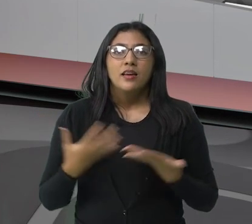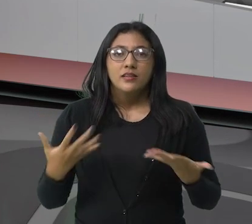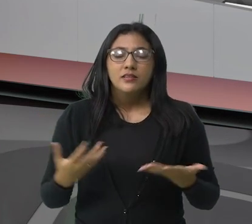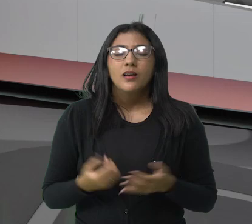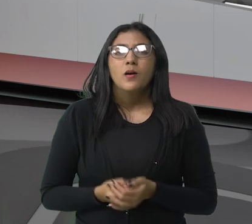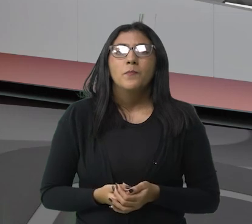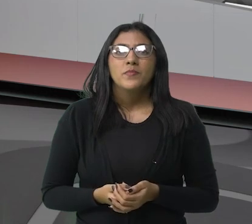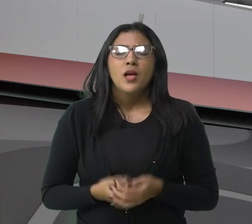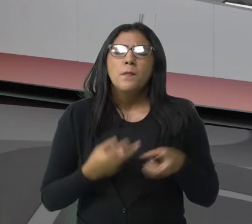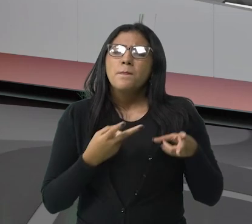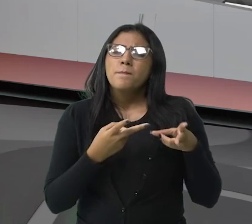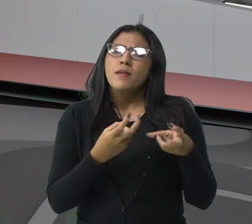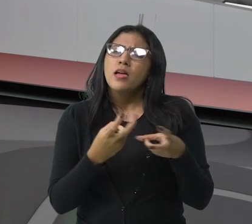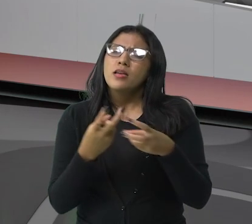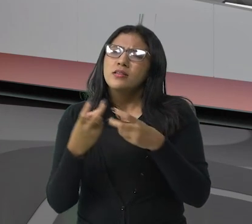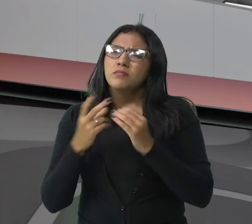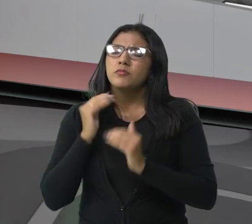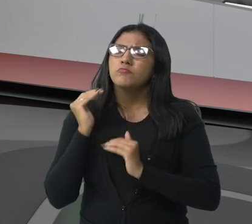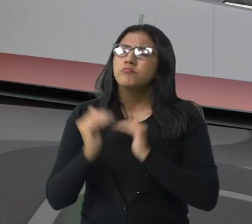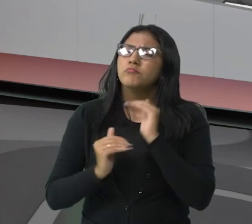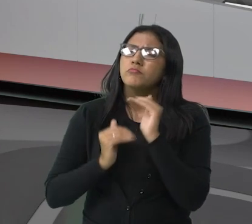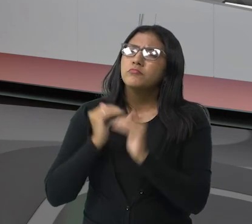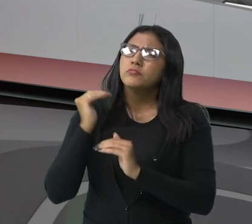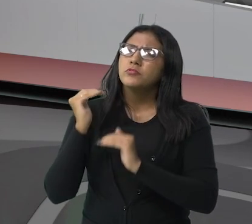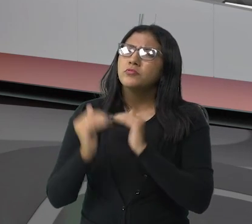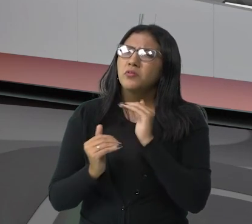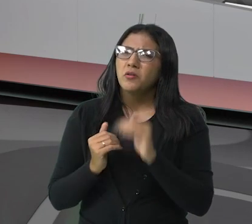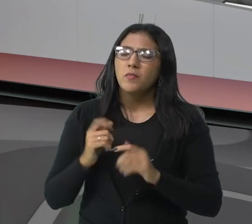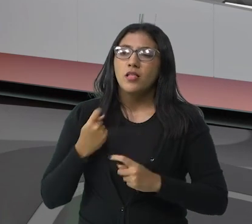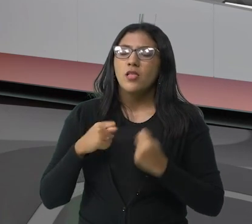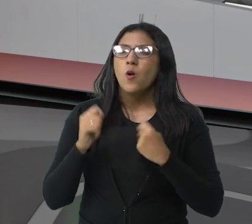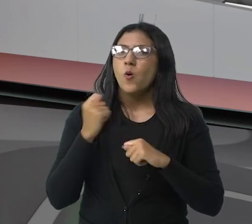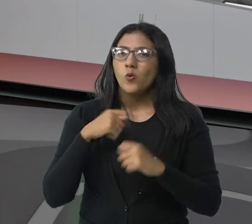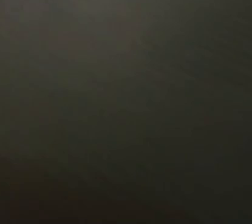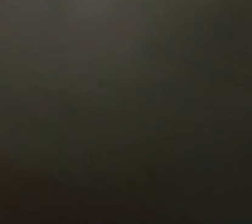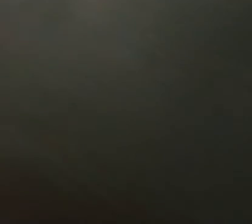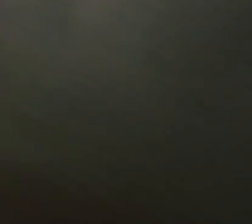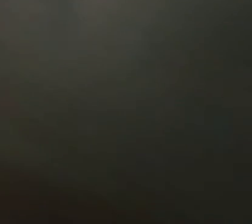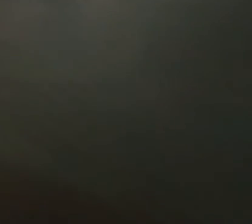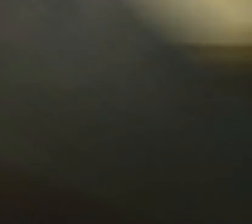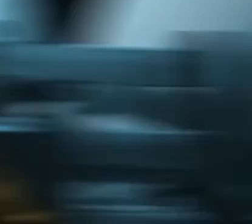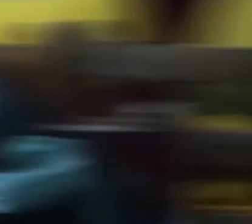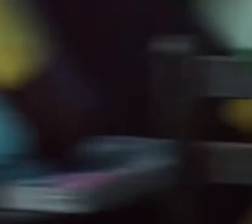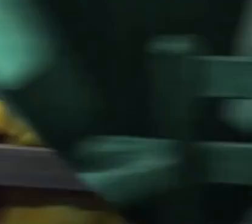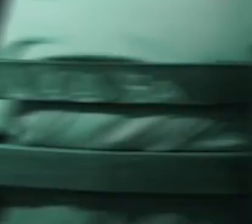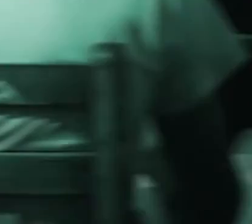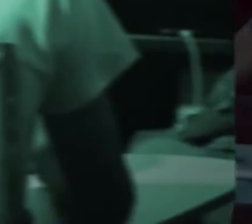gente verifica toda essa evolução da parte econômica do Brasil.